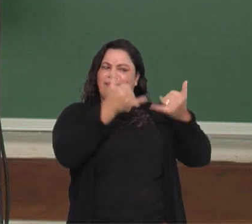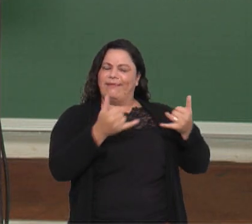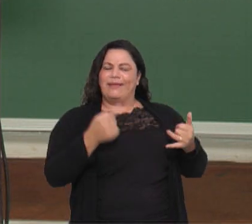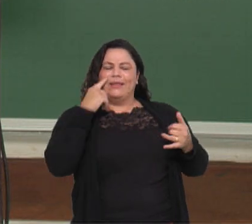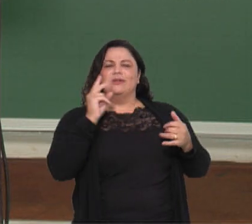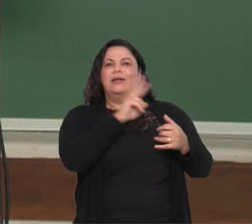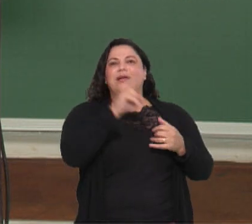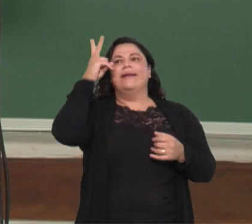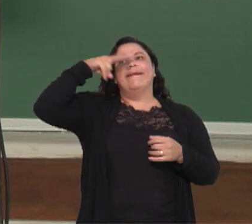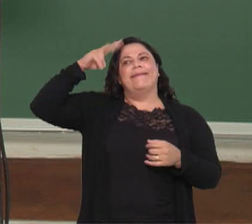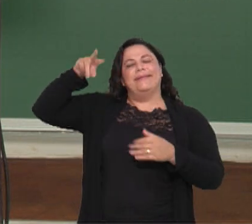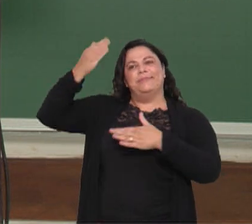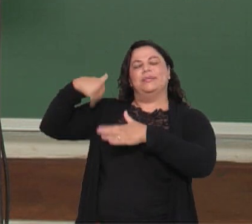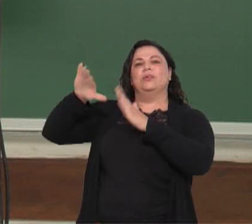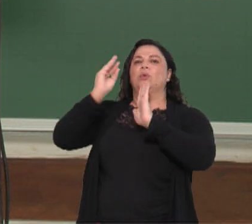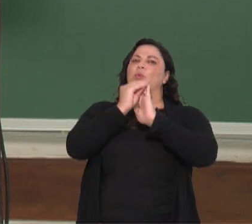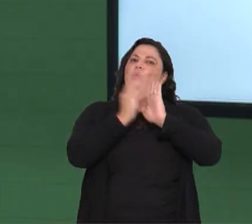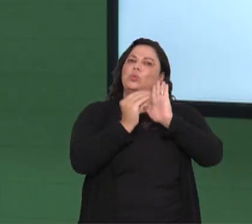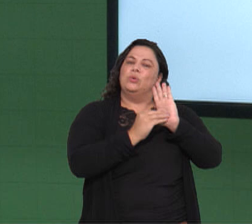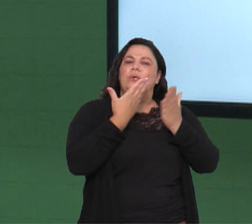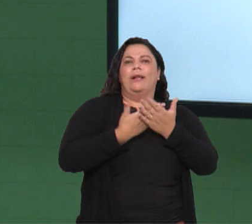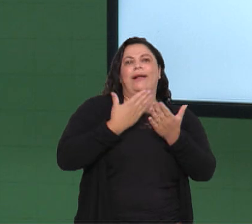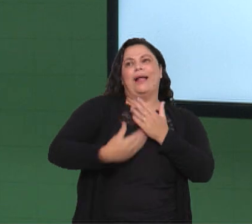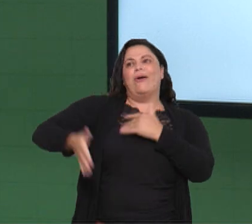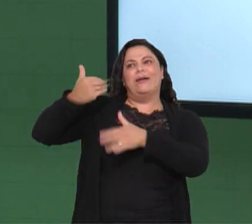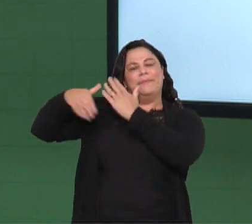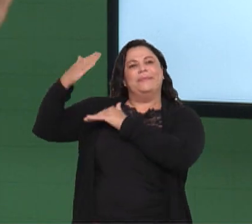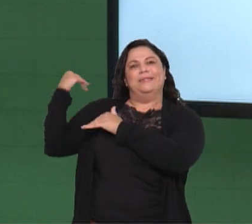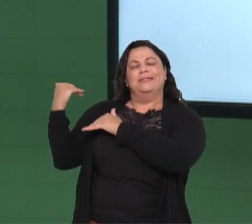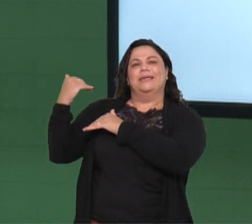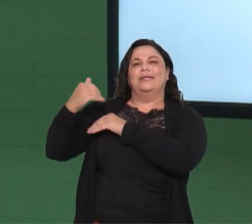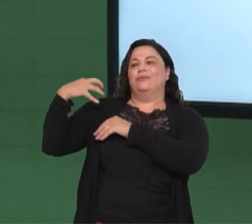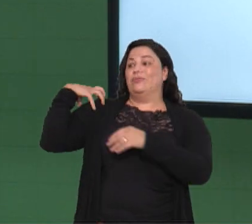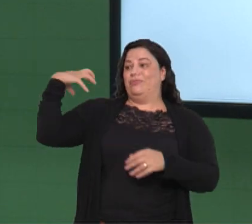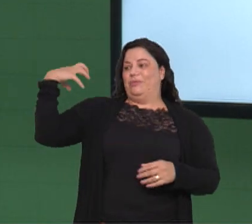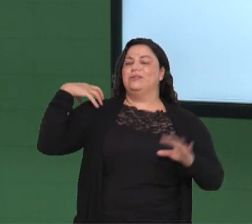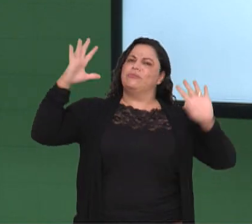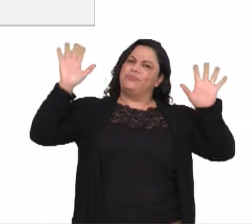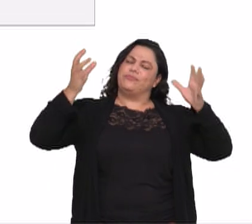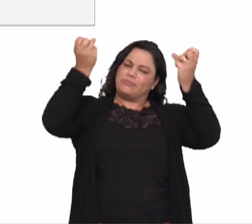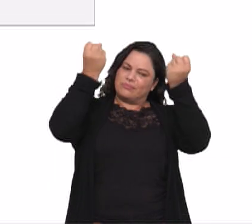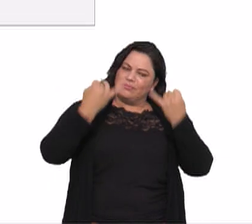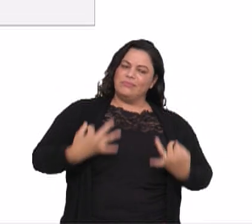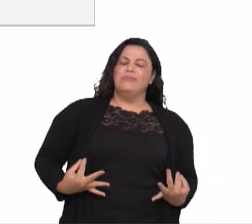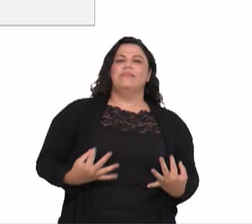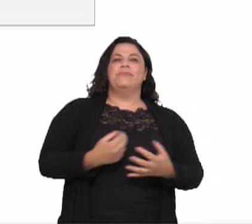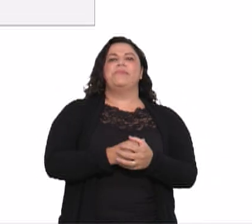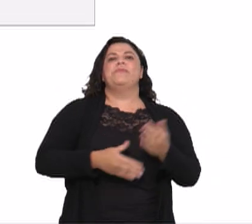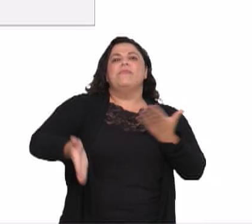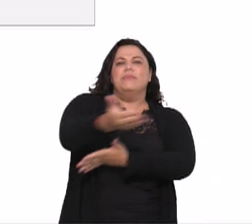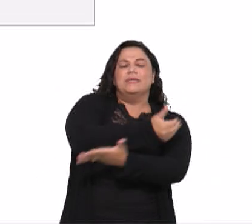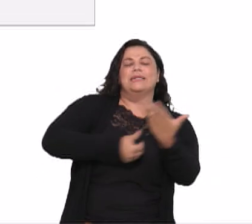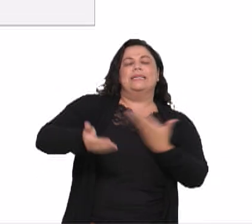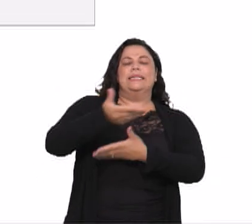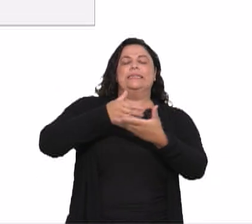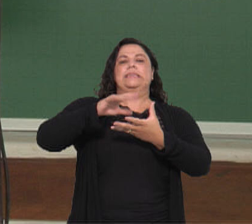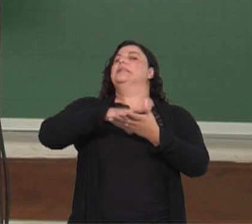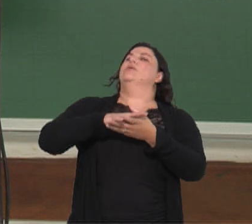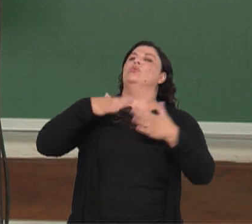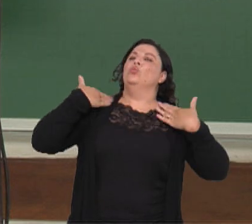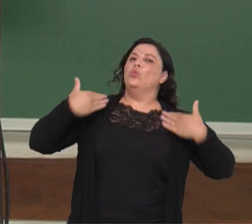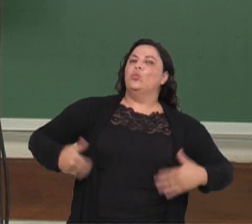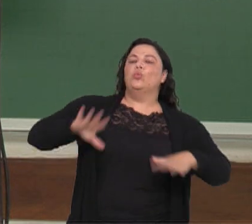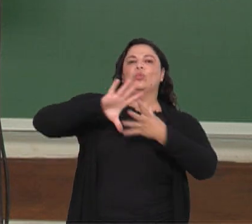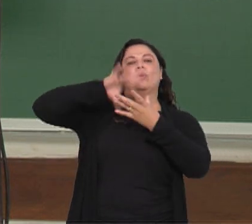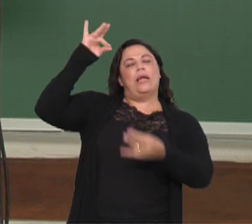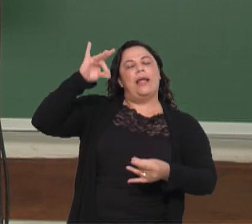passada, se relembrando, como a gente viu, né? Do que o Platão já havia dito, né? Como é a relação do corpo e alma em Platão e como alcançamos a felicidade.